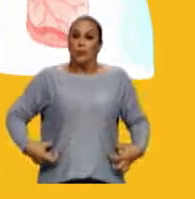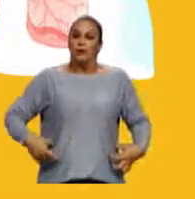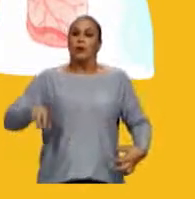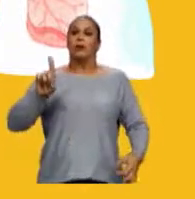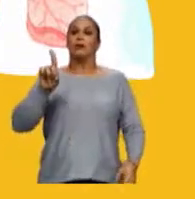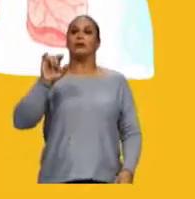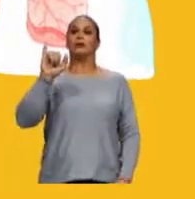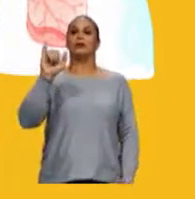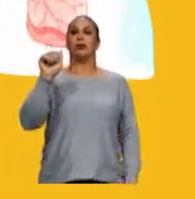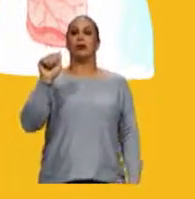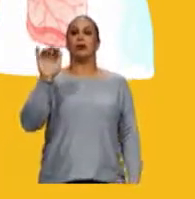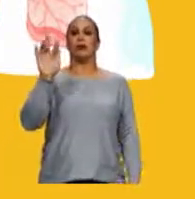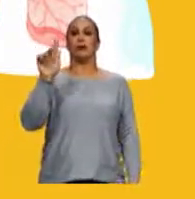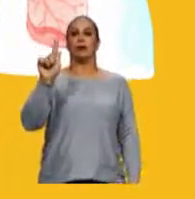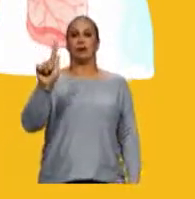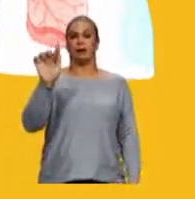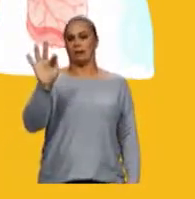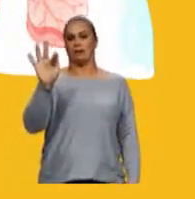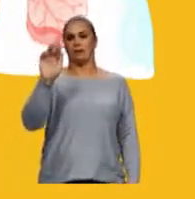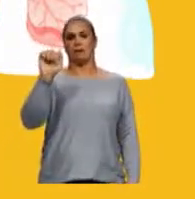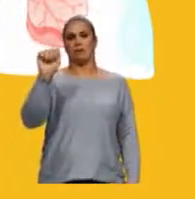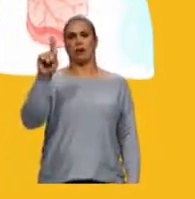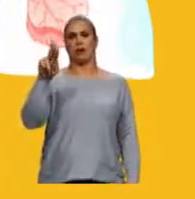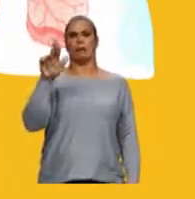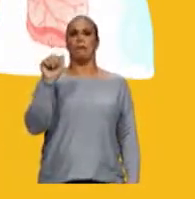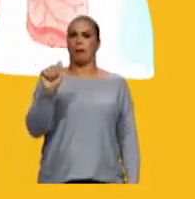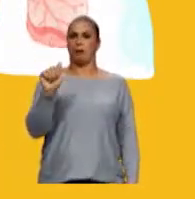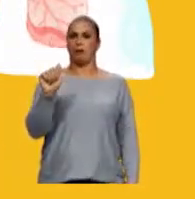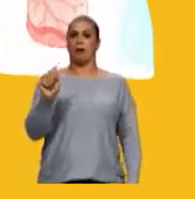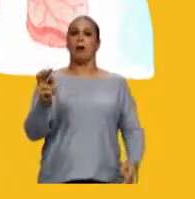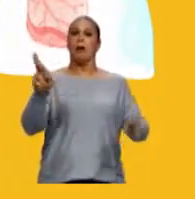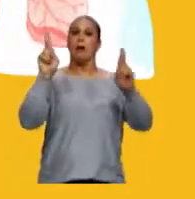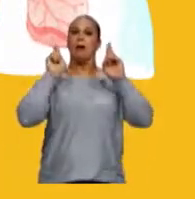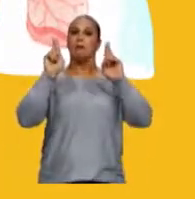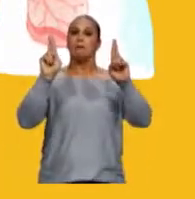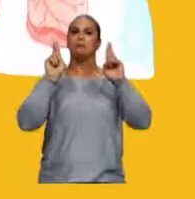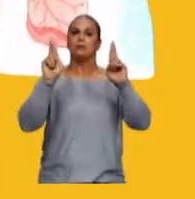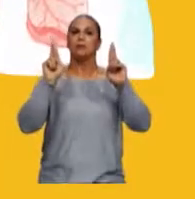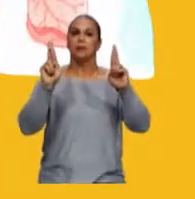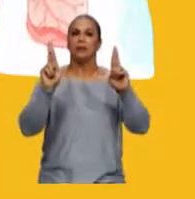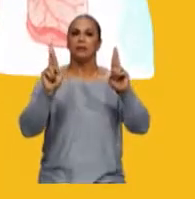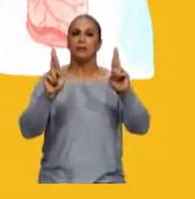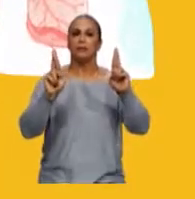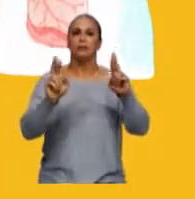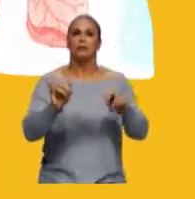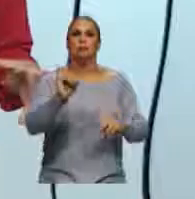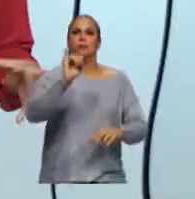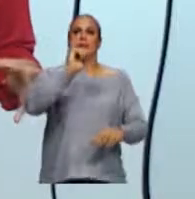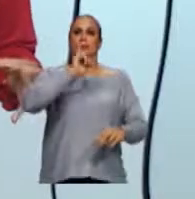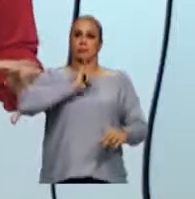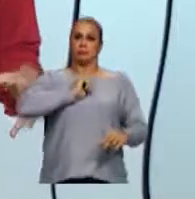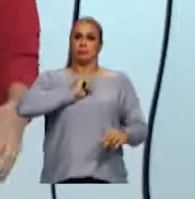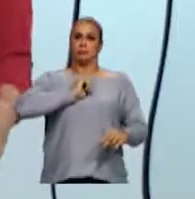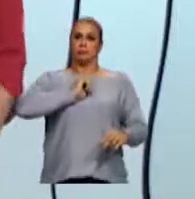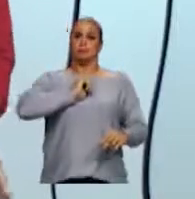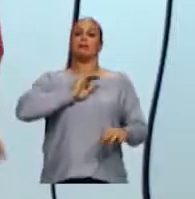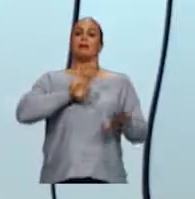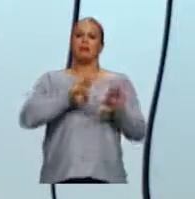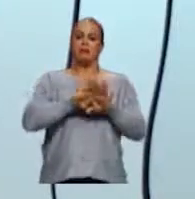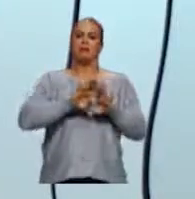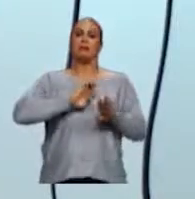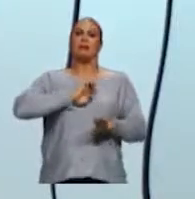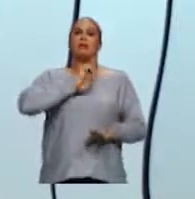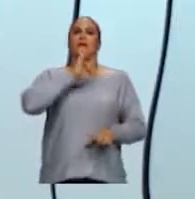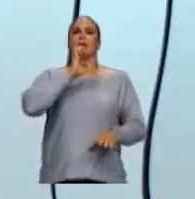responsável para fazer esse movimento de inspiração e expiração. Há momentos que o seu pulmão está cheio de ar, há momentos que ele